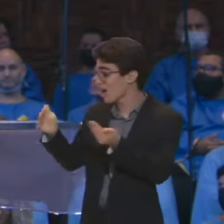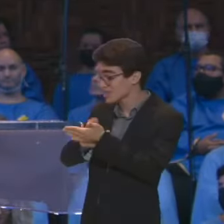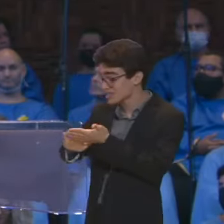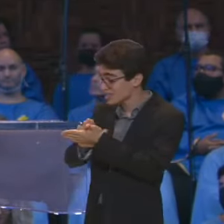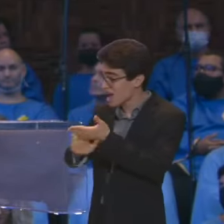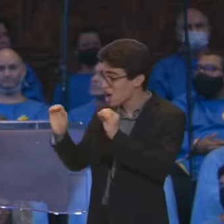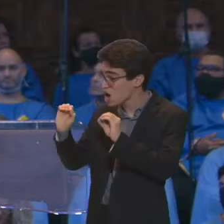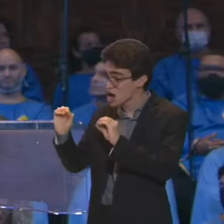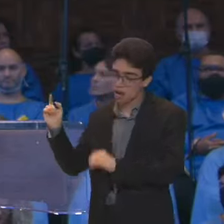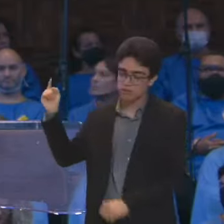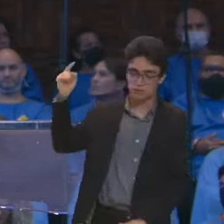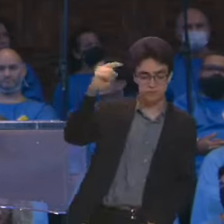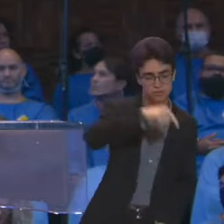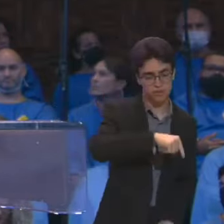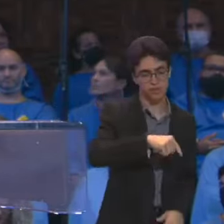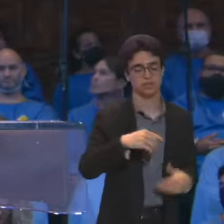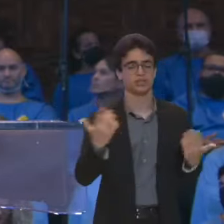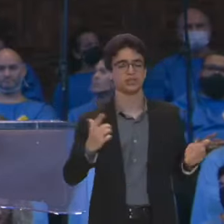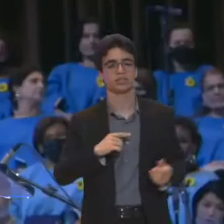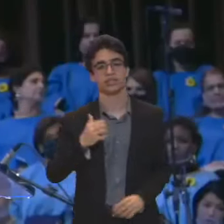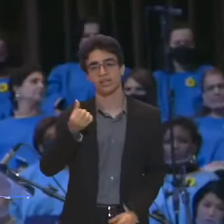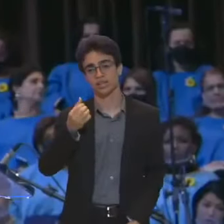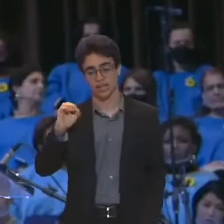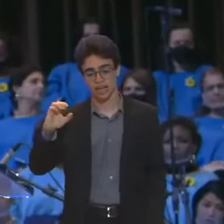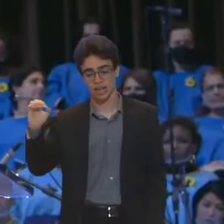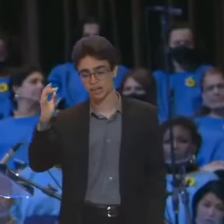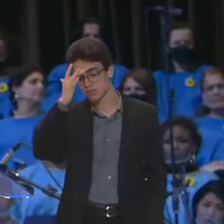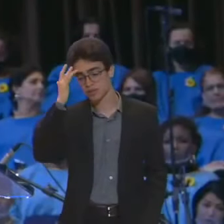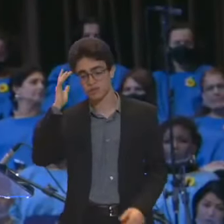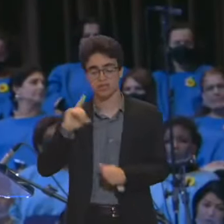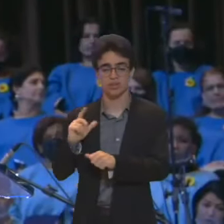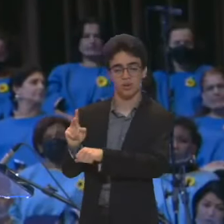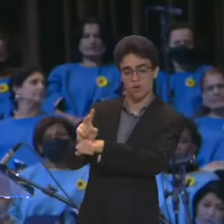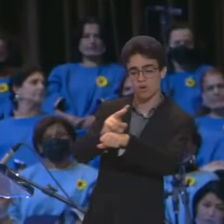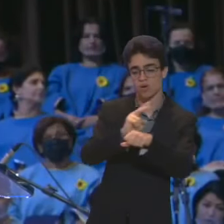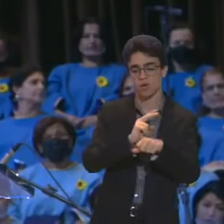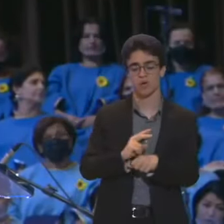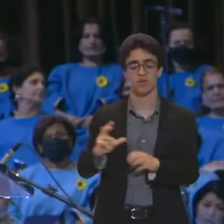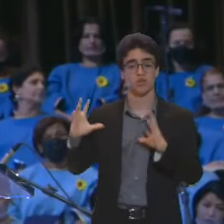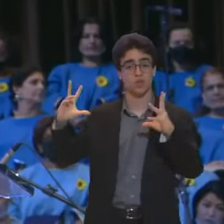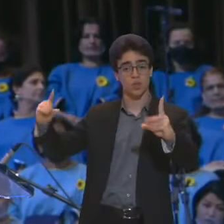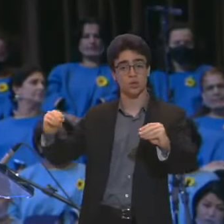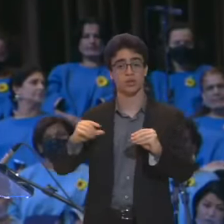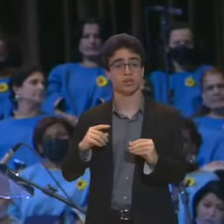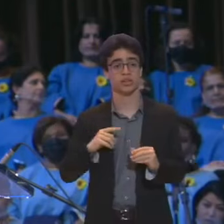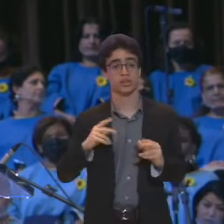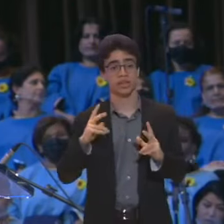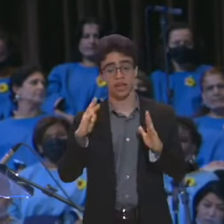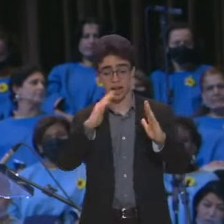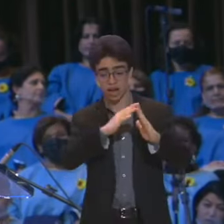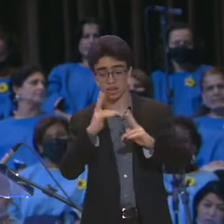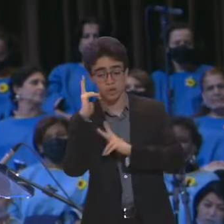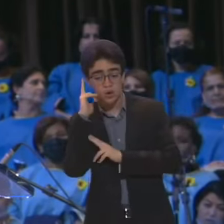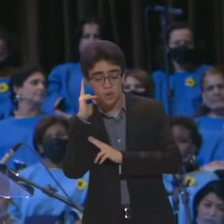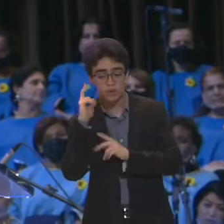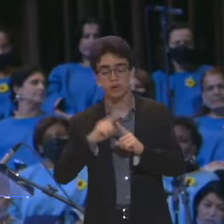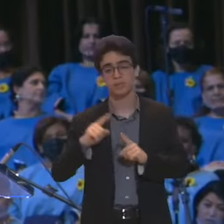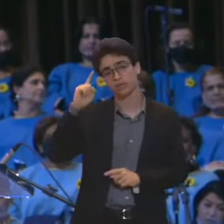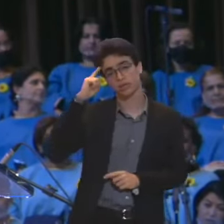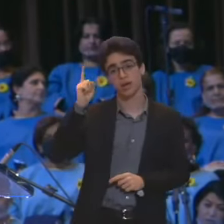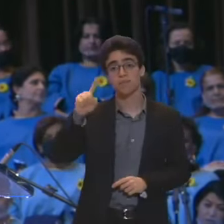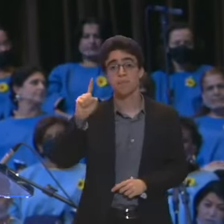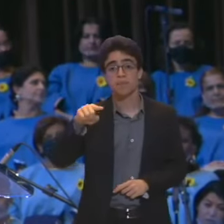ali, 6 centros para cuidarem deles, todos com dormitório. O último abri agora, na verdade, dia 1º de